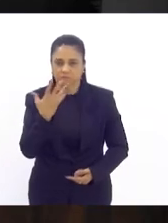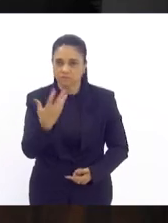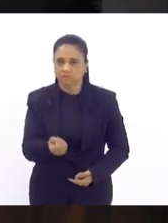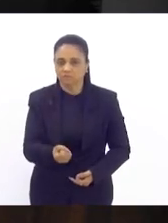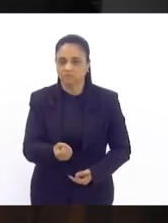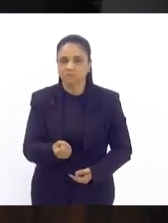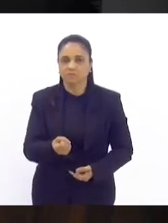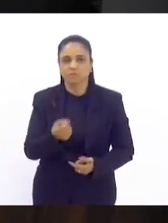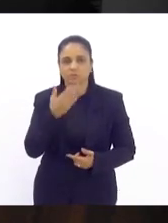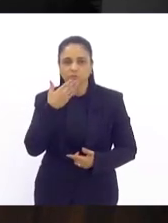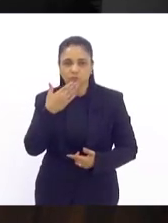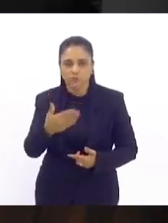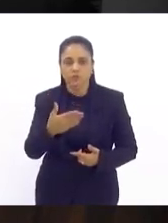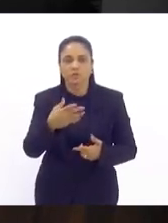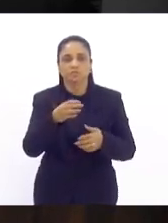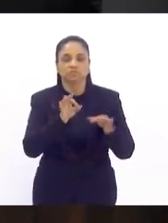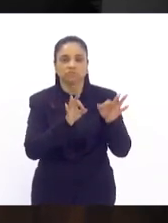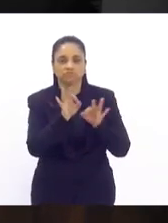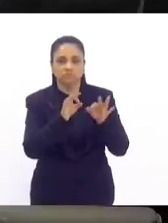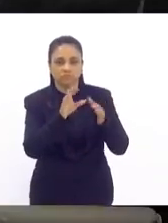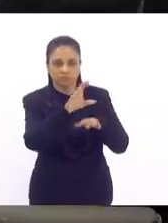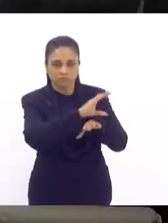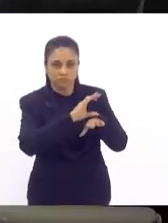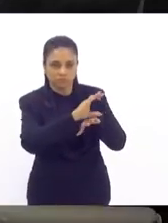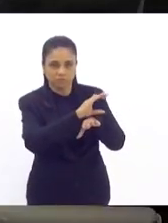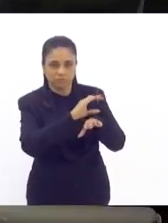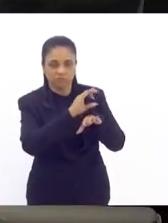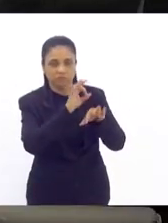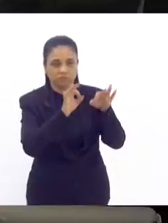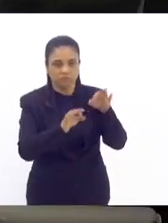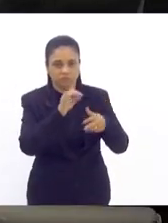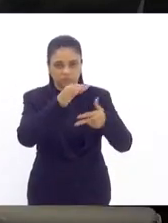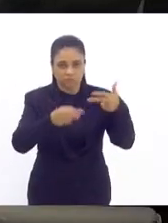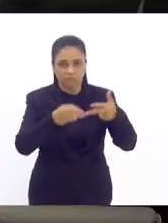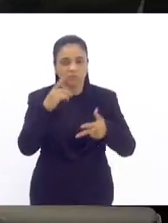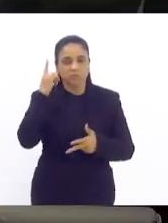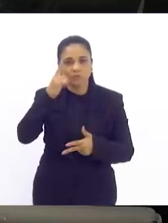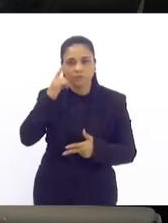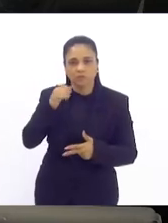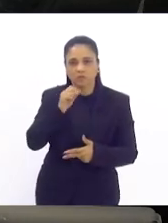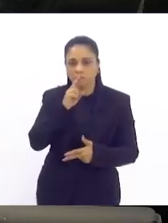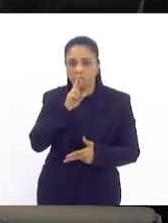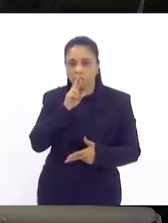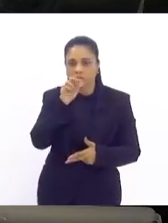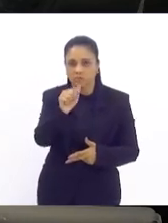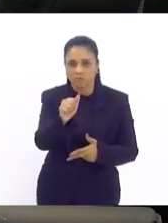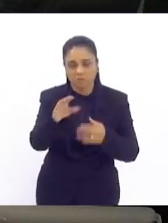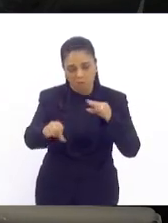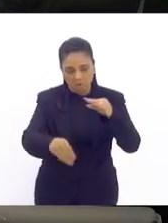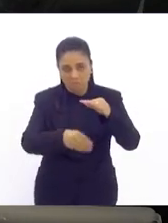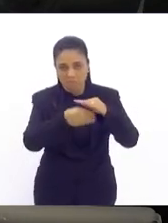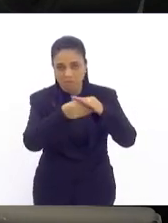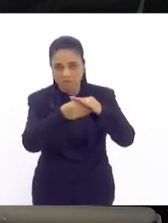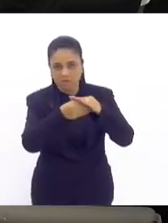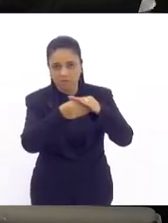de constituição e justiça Deputado Rodrigo Amorim se o presidente é pela constitucionalidade com emendas